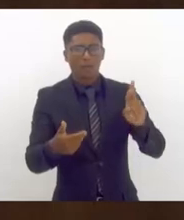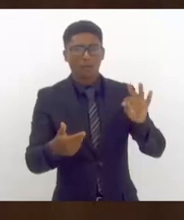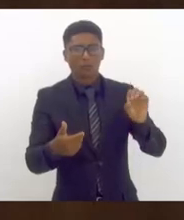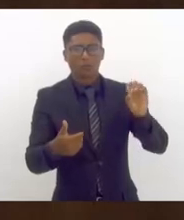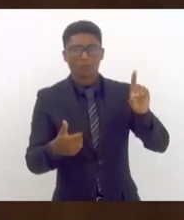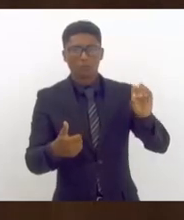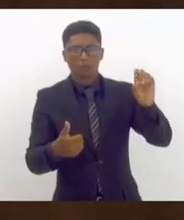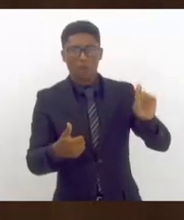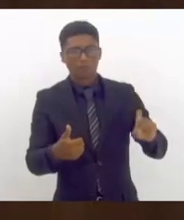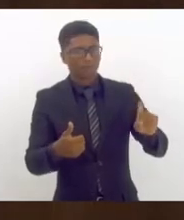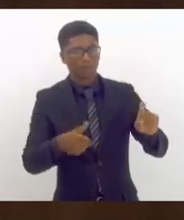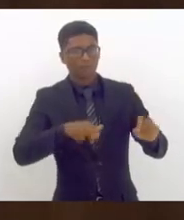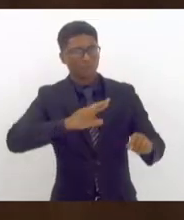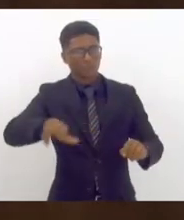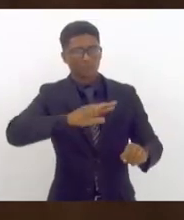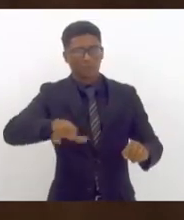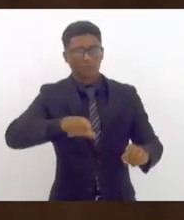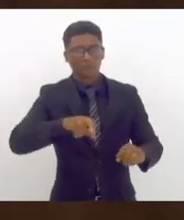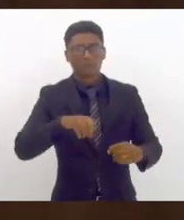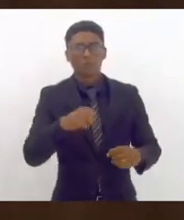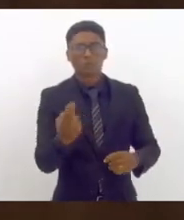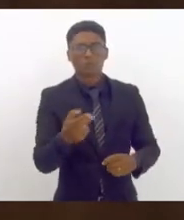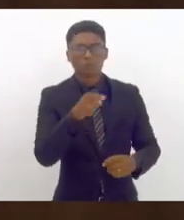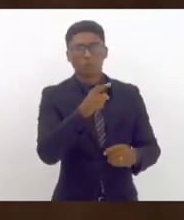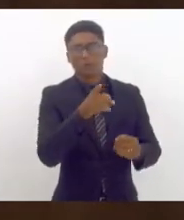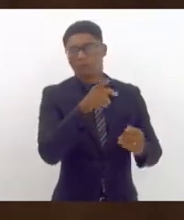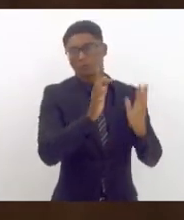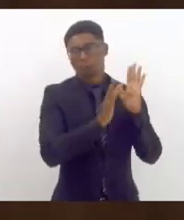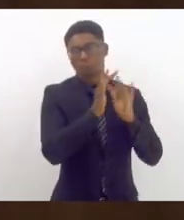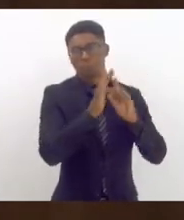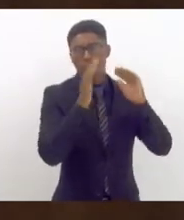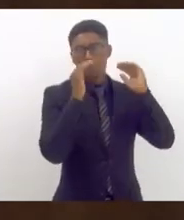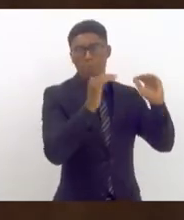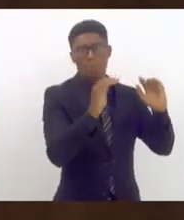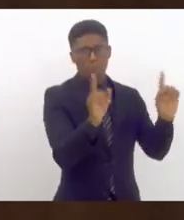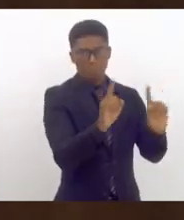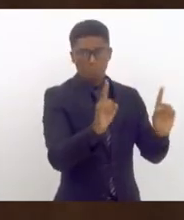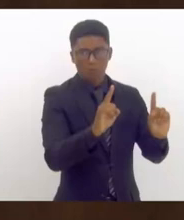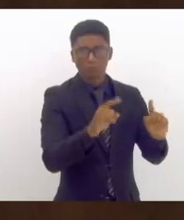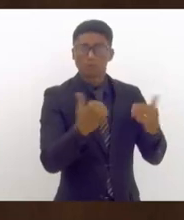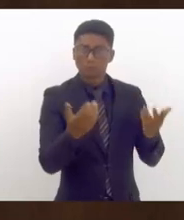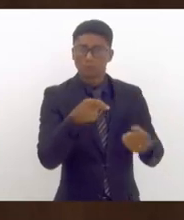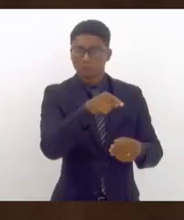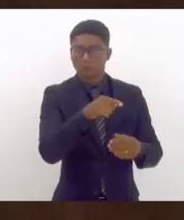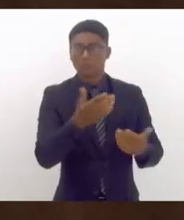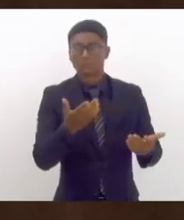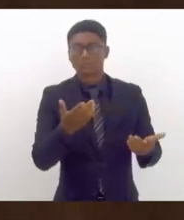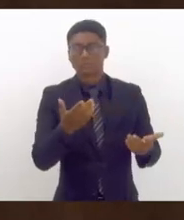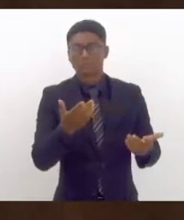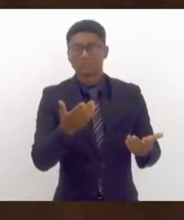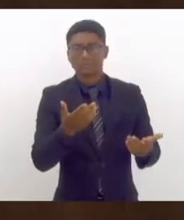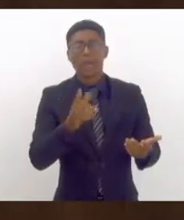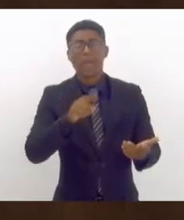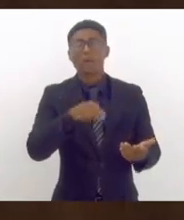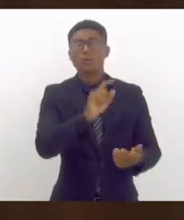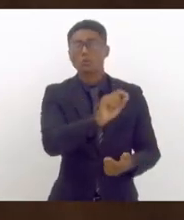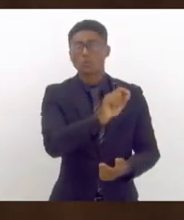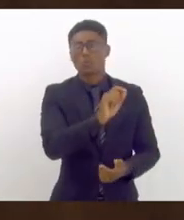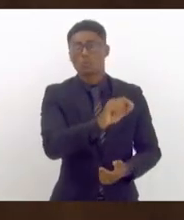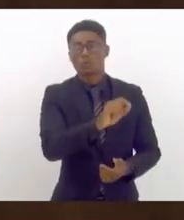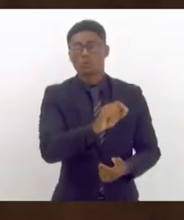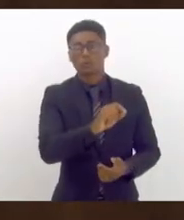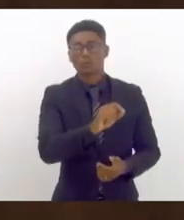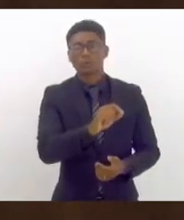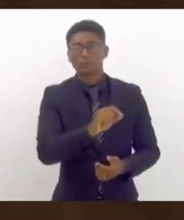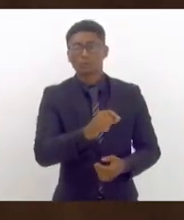ou que não são aquelas ligadas a um cristianismo ortodoxo. O neonazismo, ele é uma realidade que